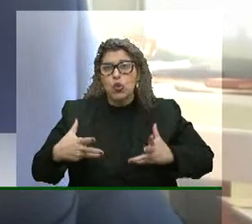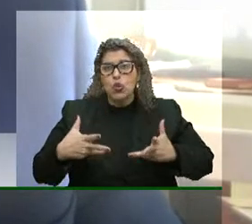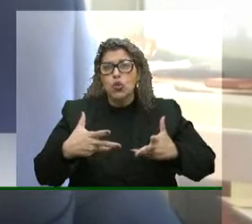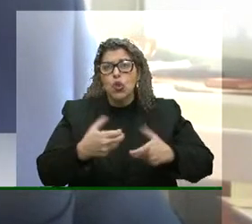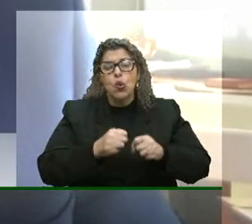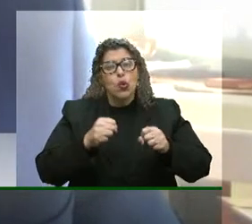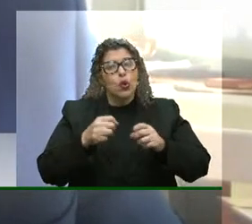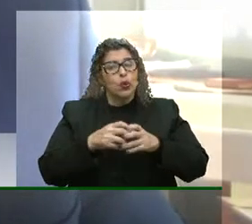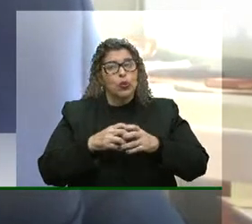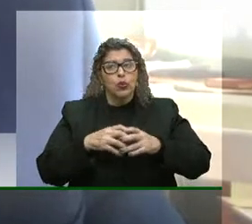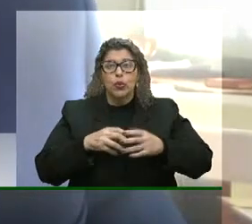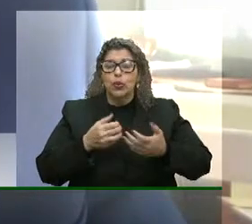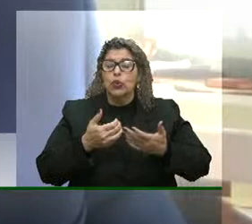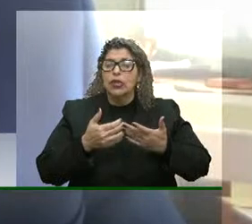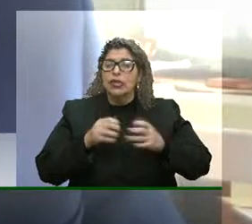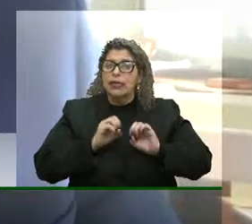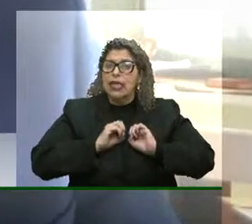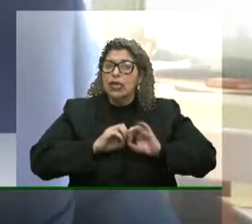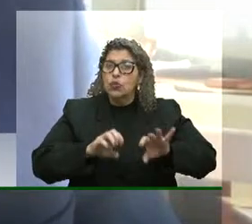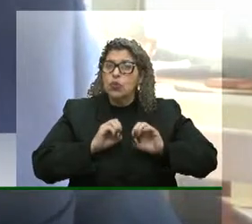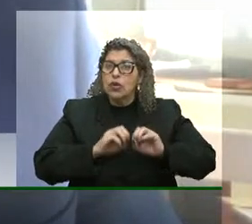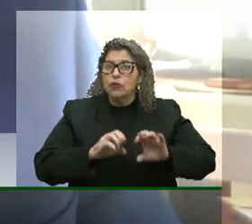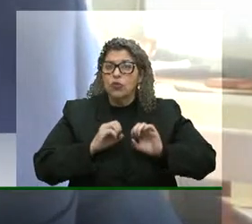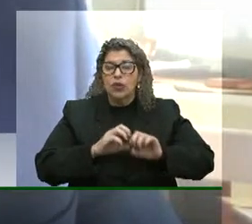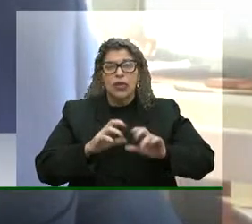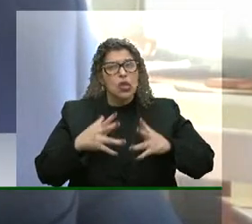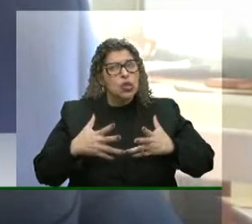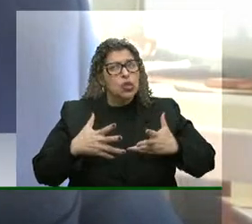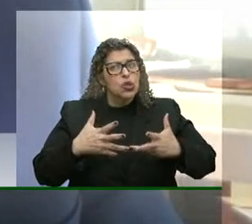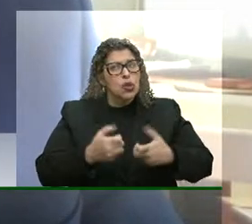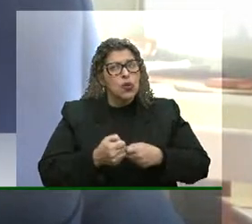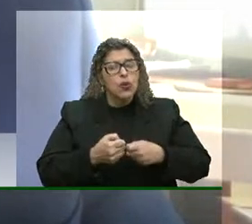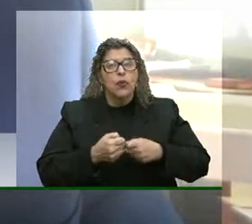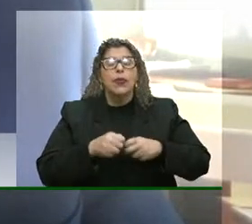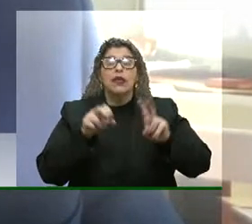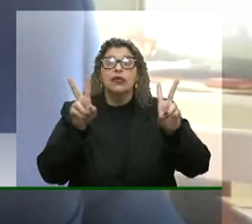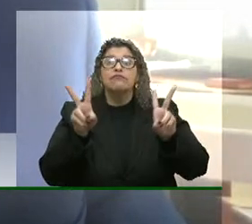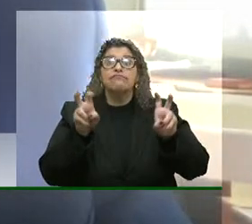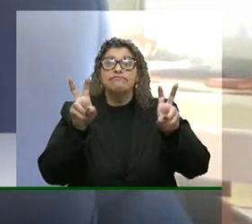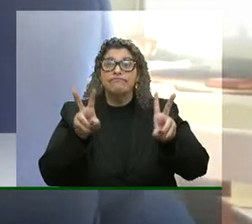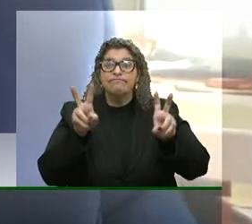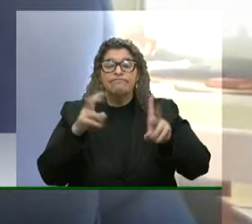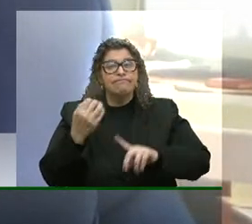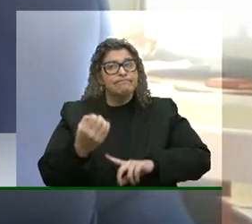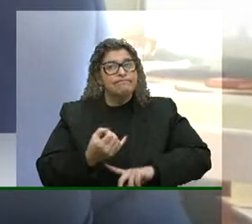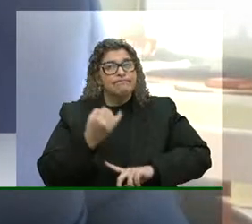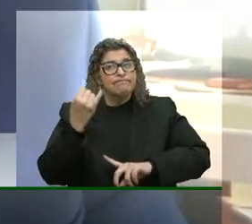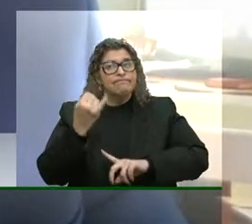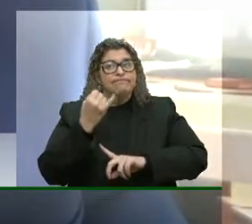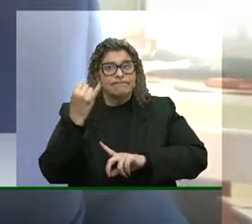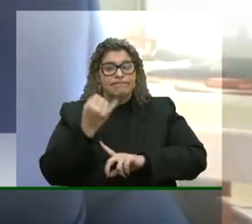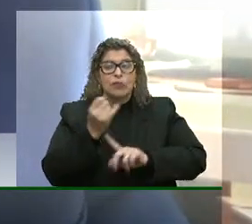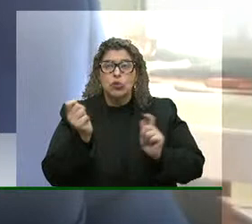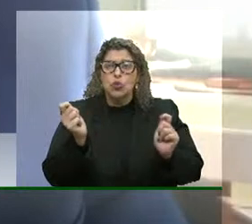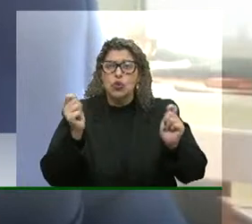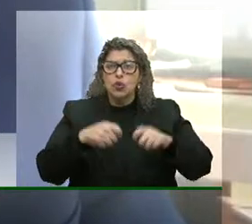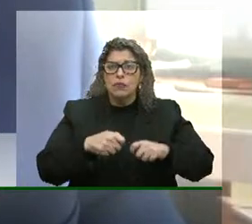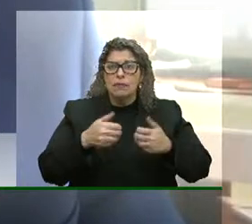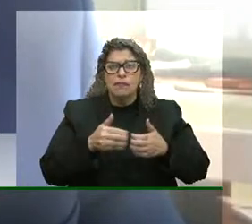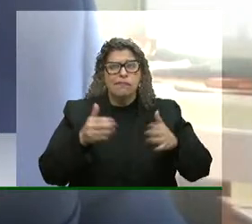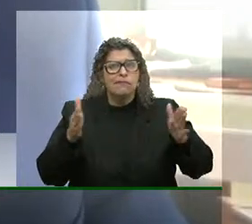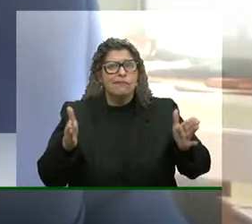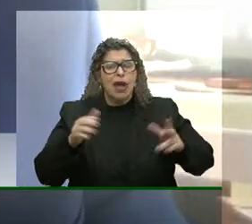sistema educacional do nosso Estado, e essas questões realmente são muito importantes. Abrir uma possibilidade para